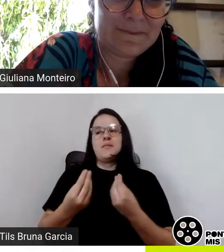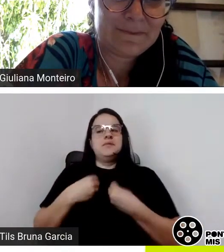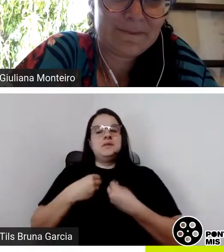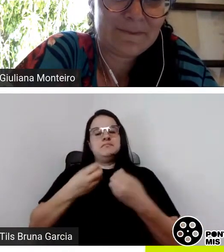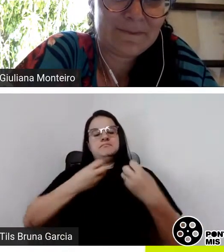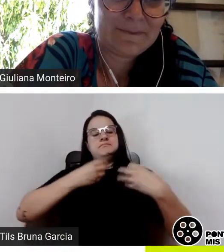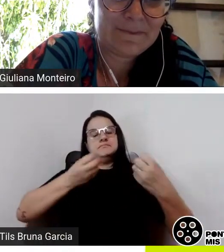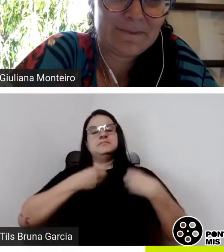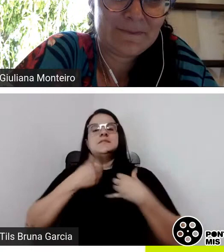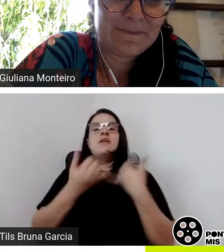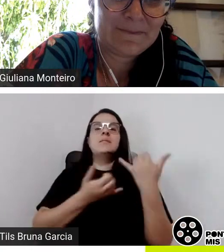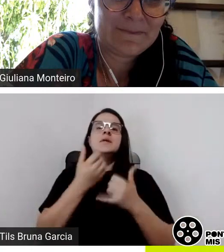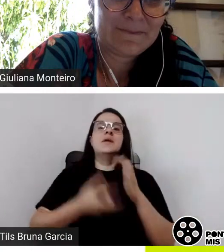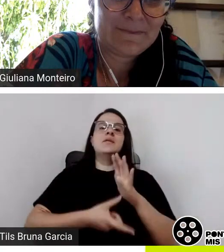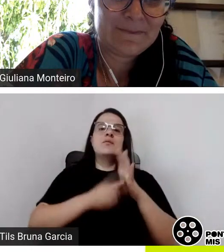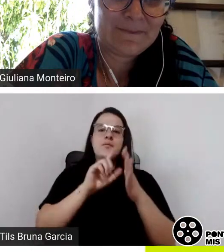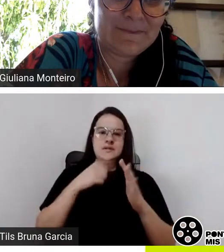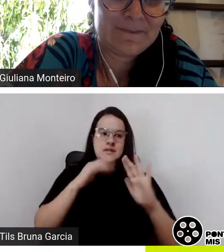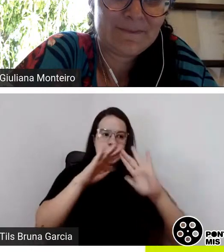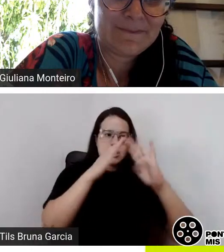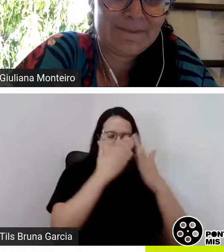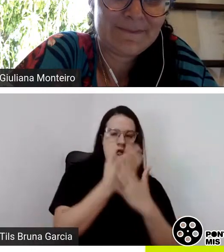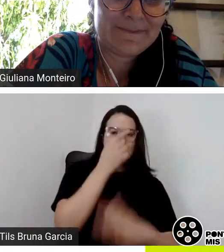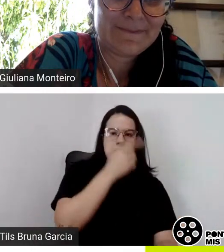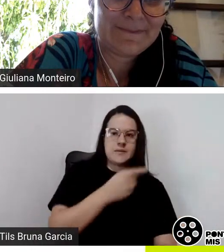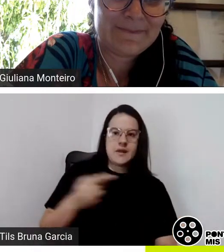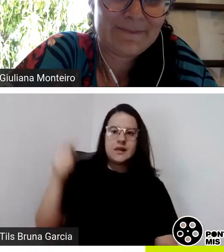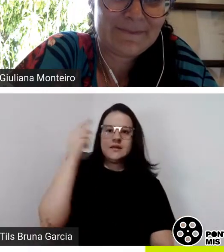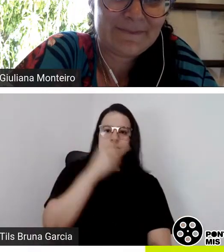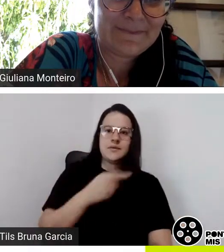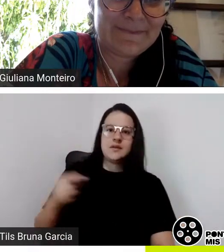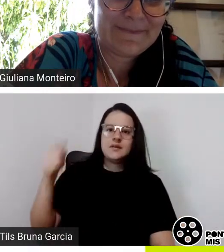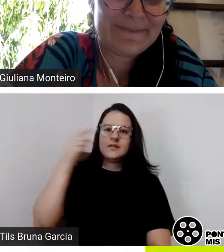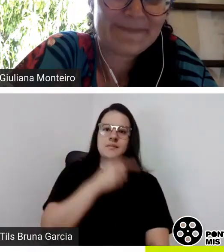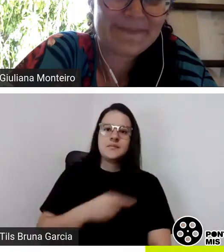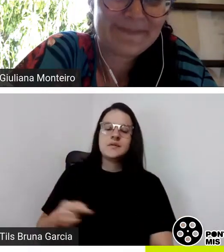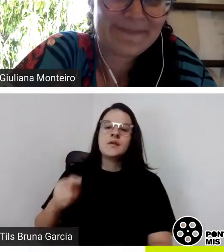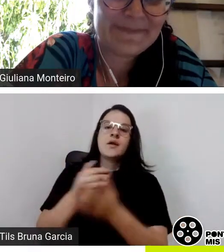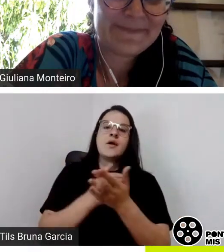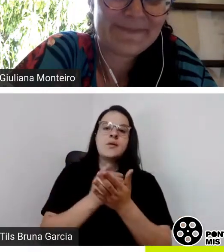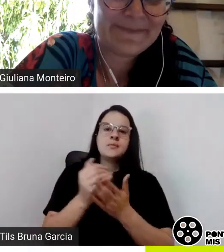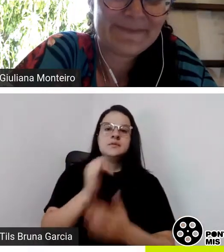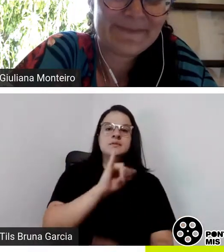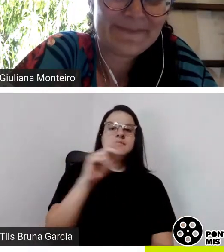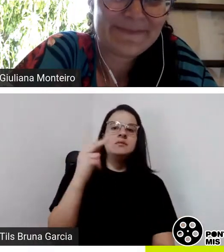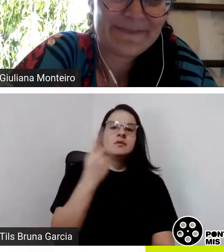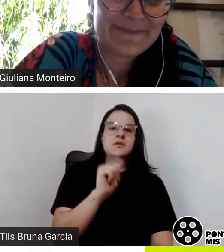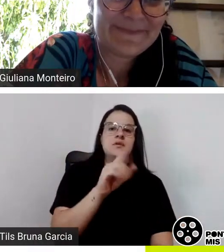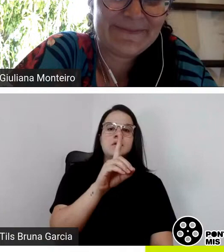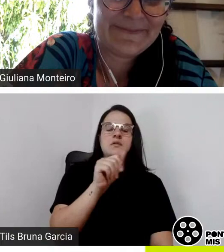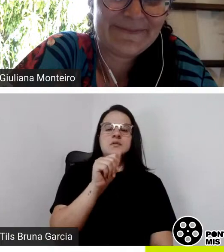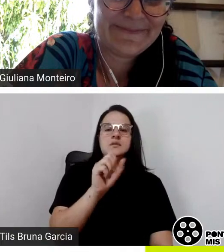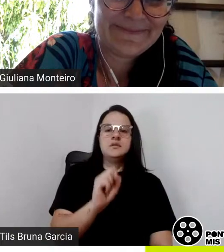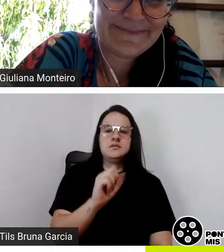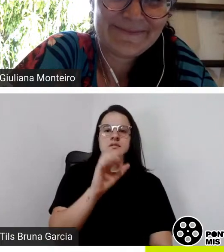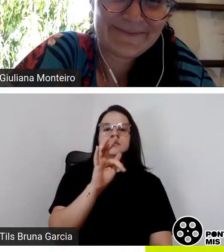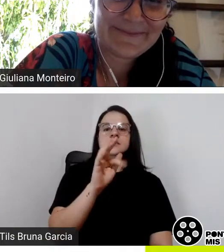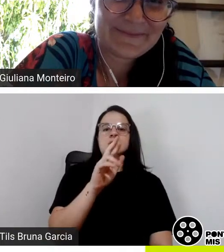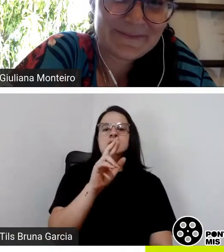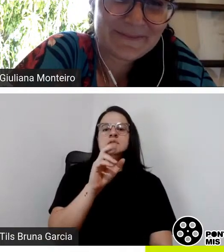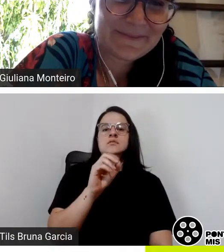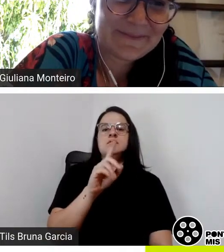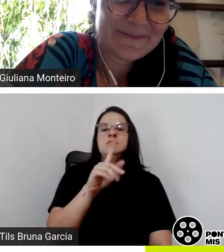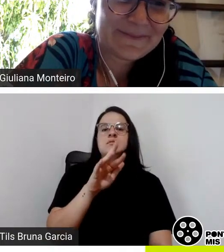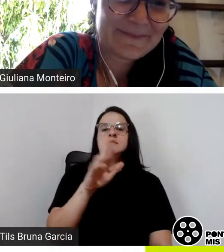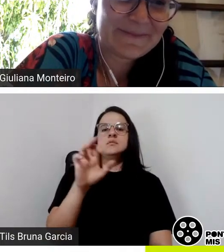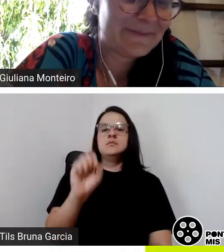eu estava até brincando antes aqui na gravação, que na escola, toda semana, começava com Ilha das Flores, e aí a